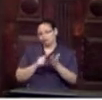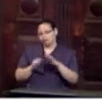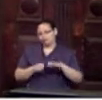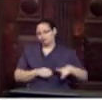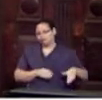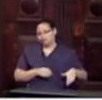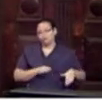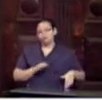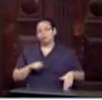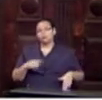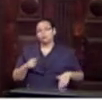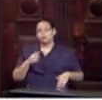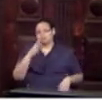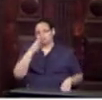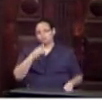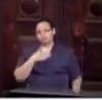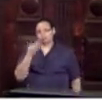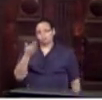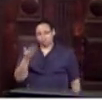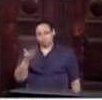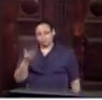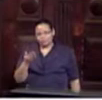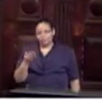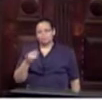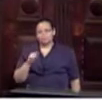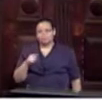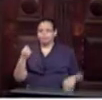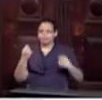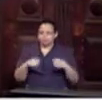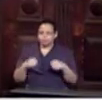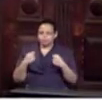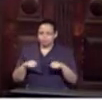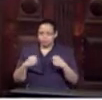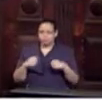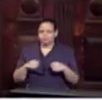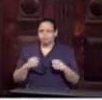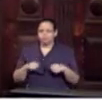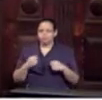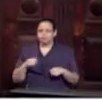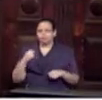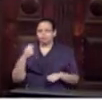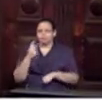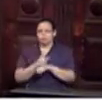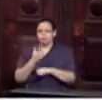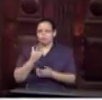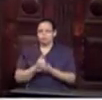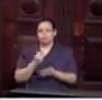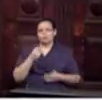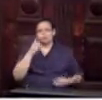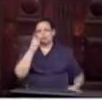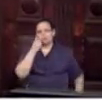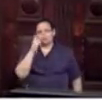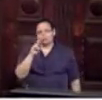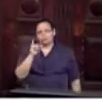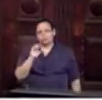depois, surpreendentemente, e aí é preciso registrar isso, deputado Rosenberg